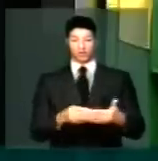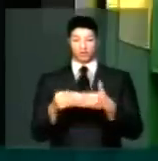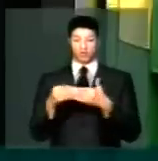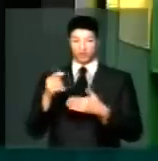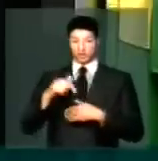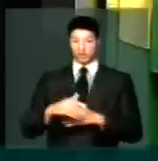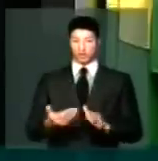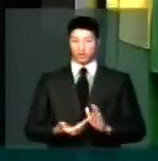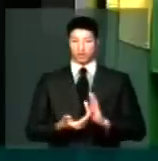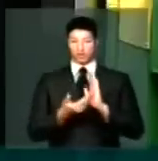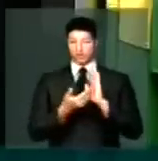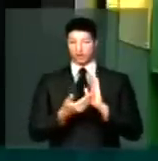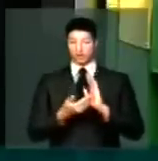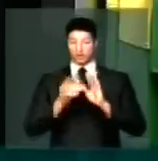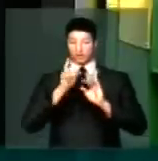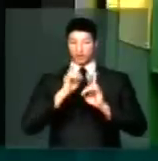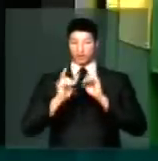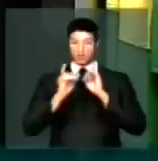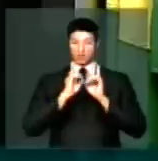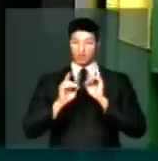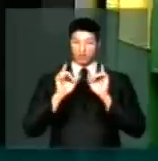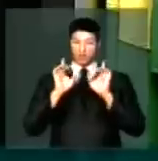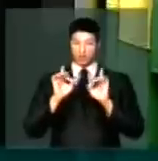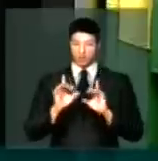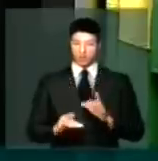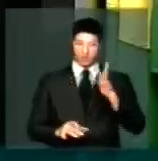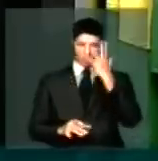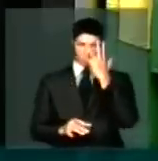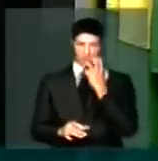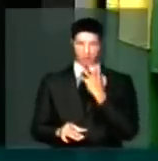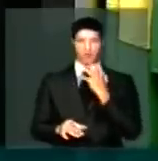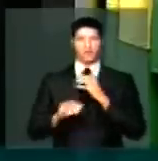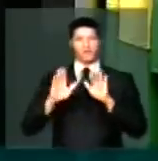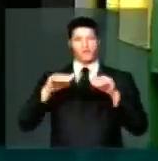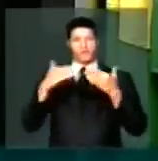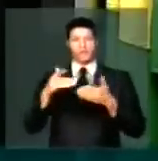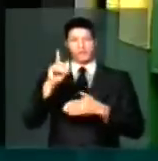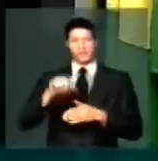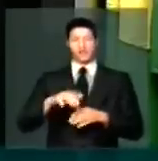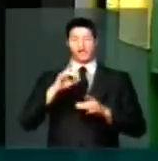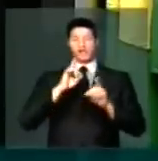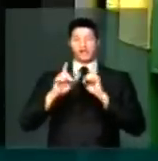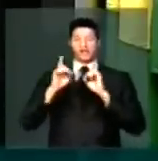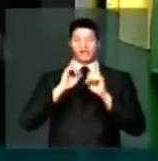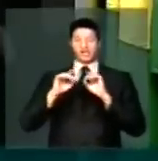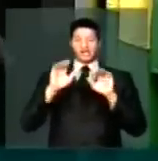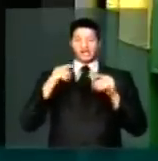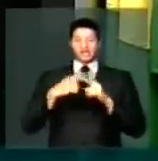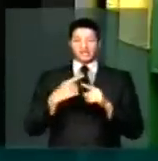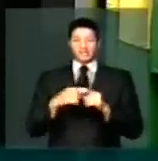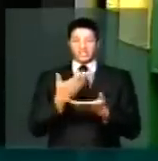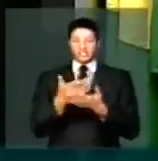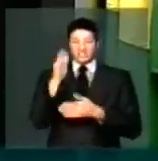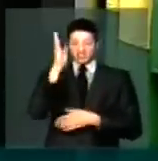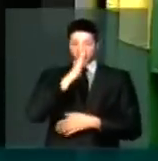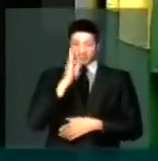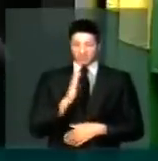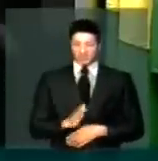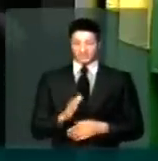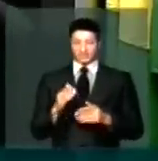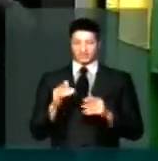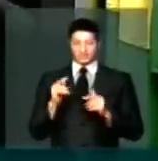essa casa uma discussão extremamente séria. Qual é essa discussão? Por que que no